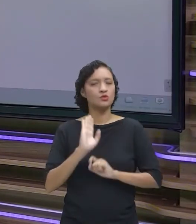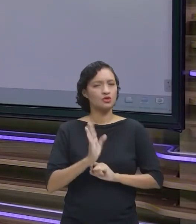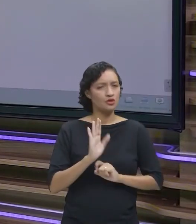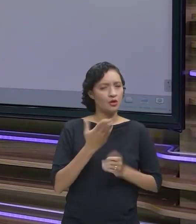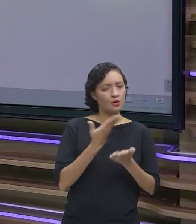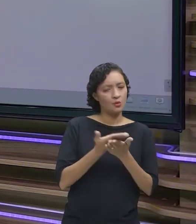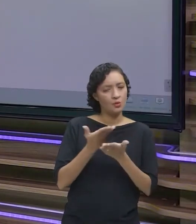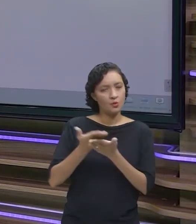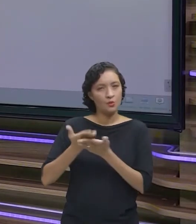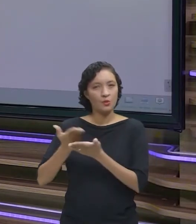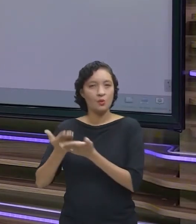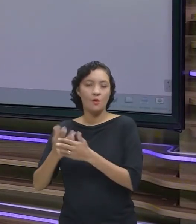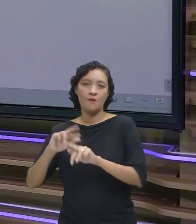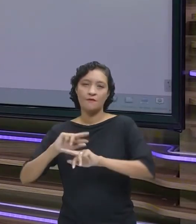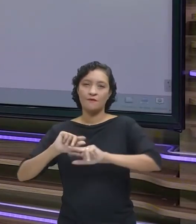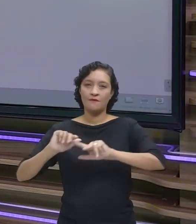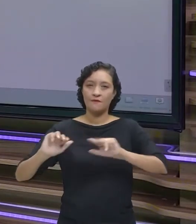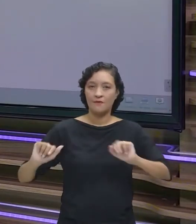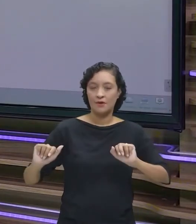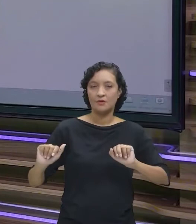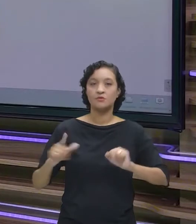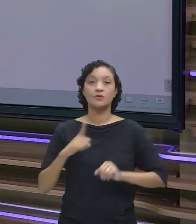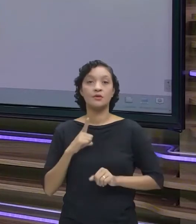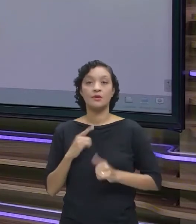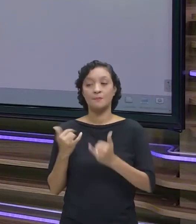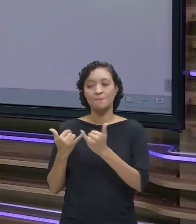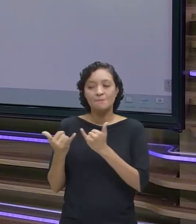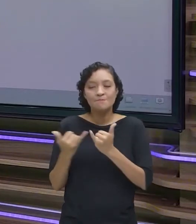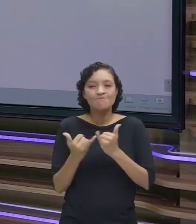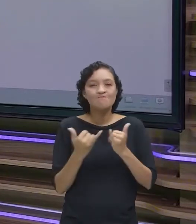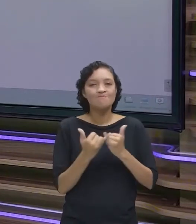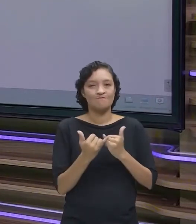formas parecidas. Se a gente observar